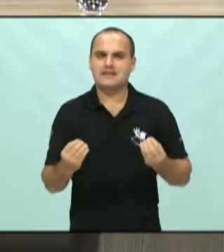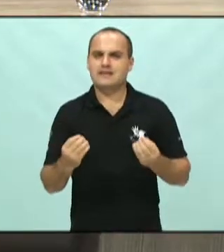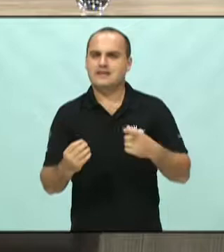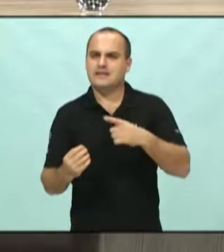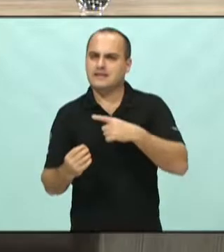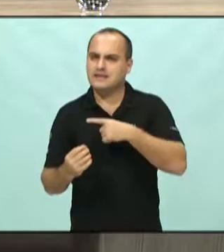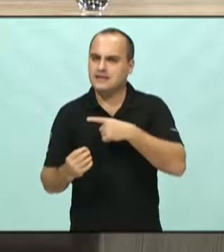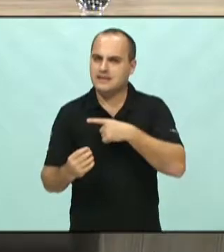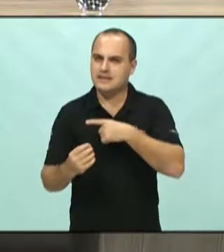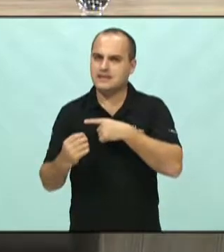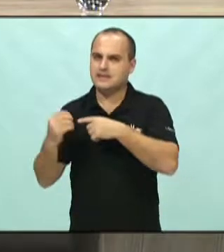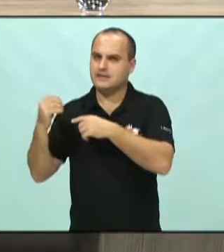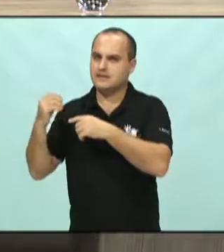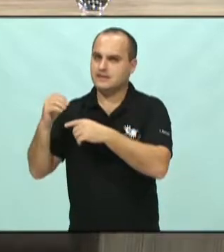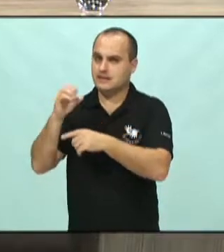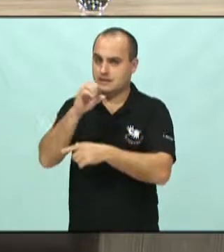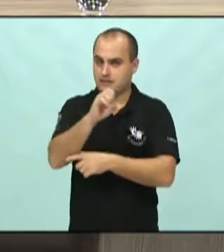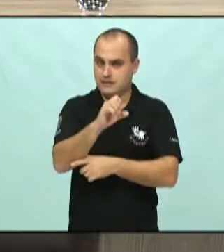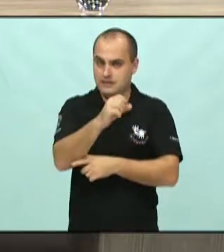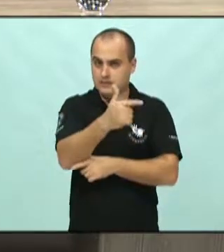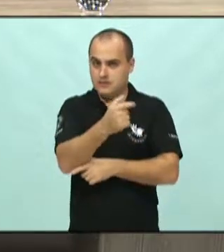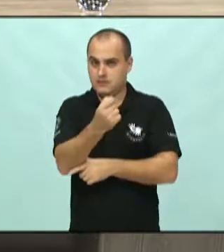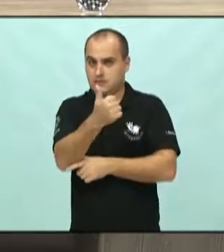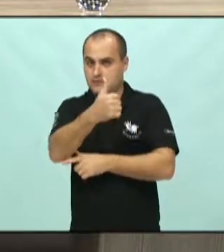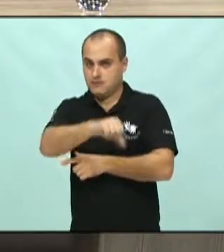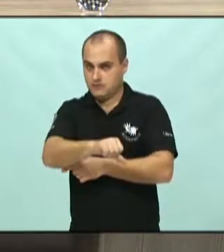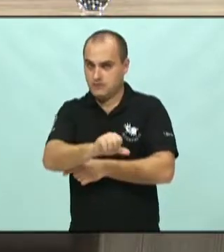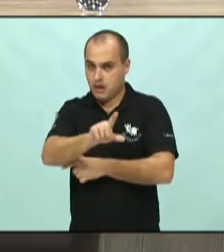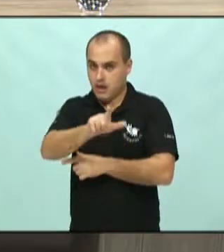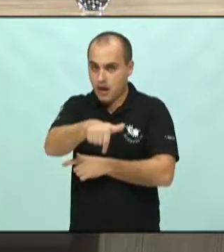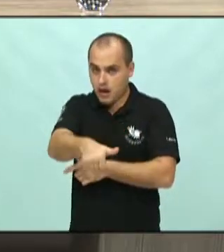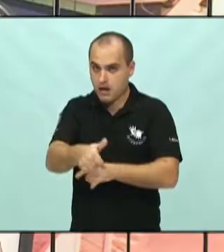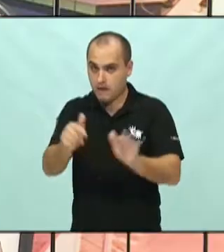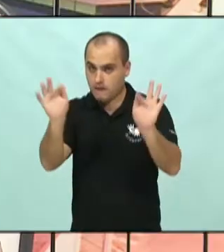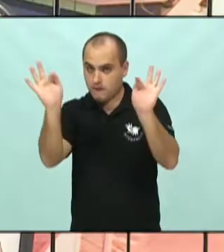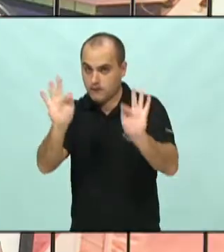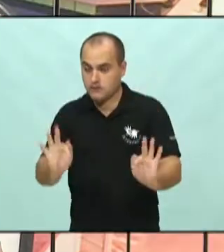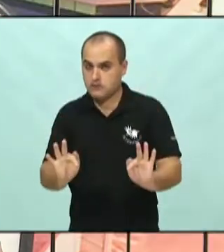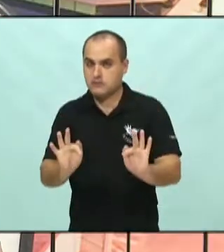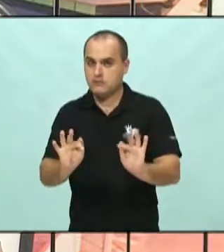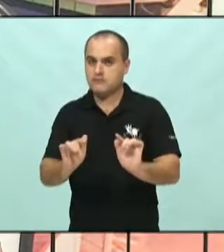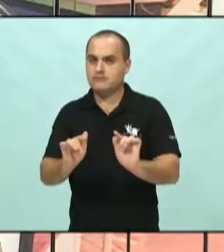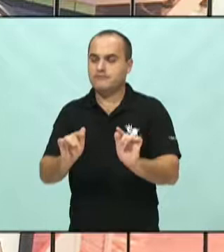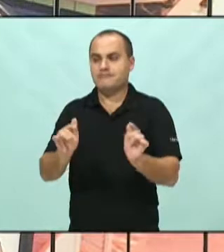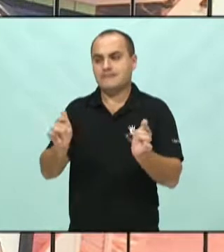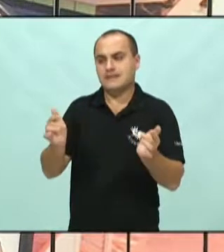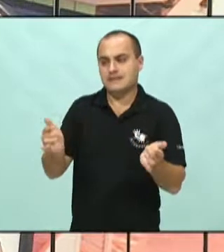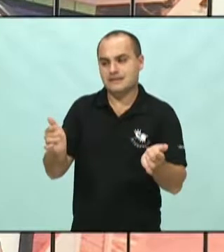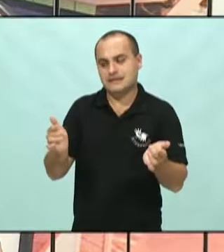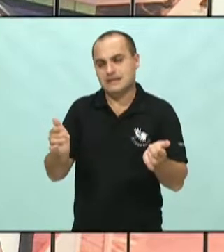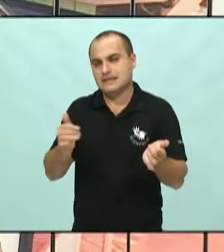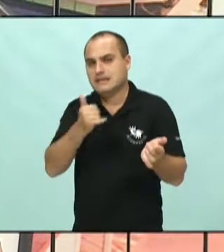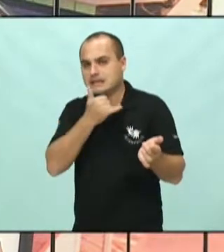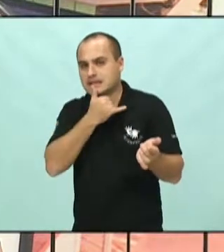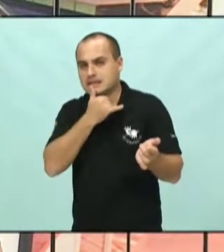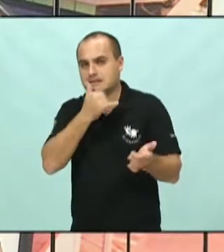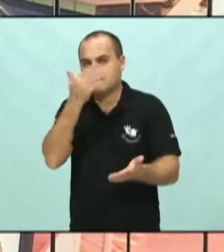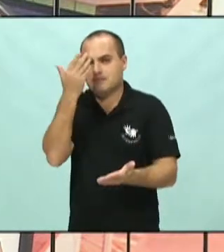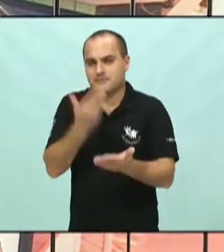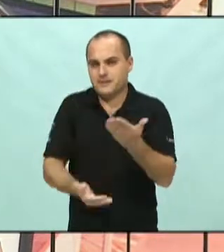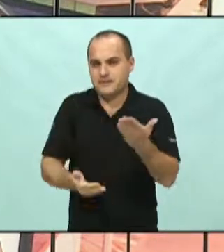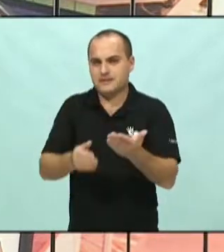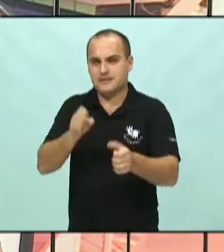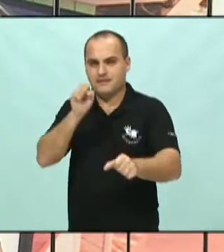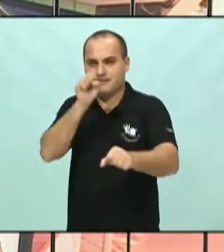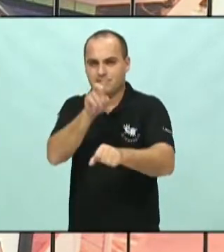a trajetória no Catarinense de 2019 é de se comemorar, é de se lamentar a perda da vaga, né? Que foi ali pelos